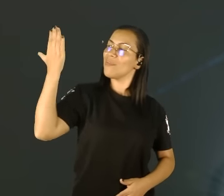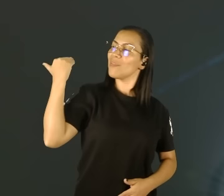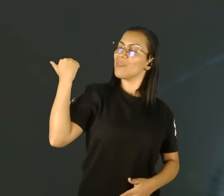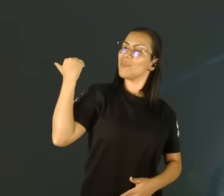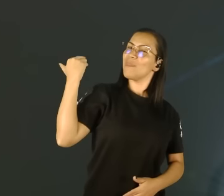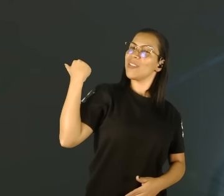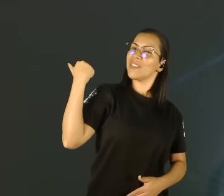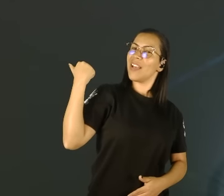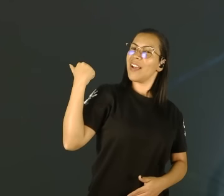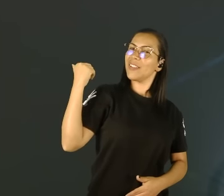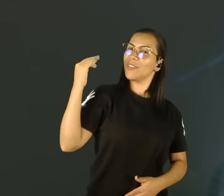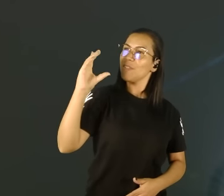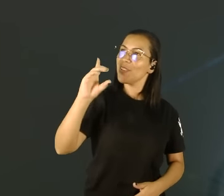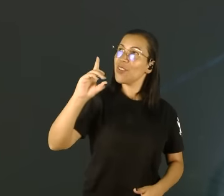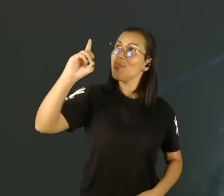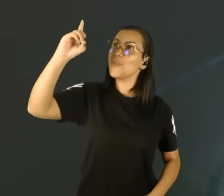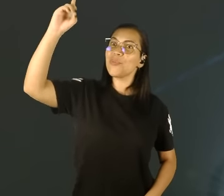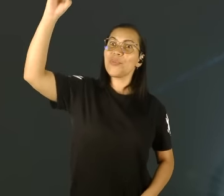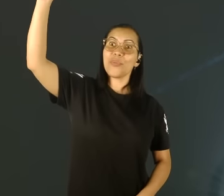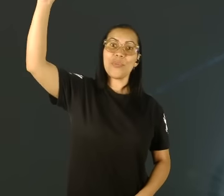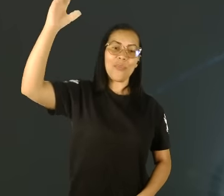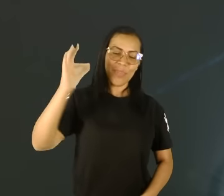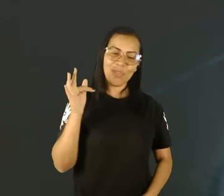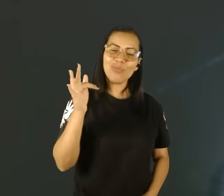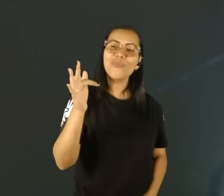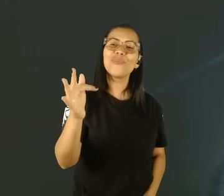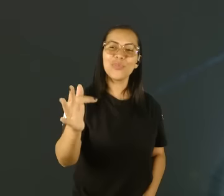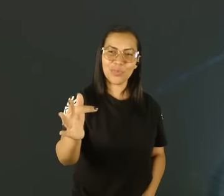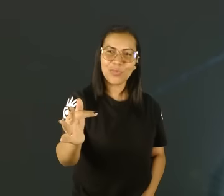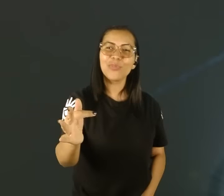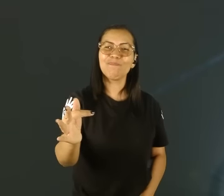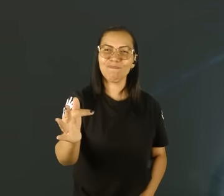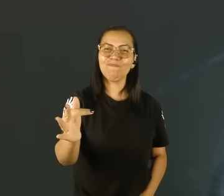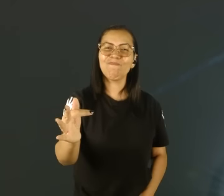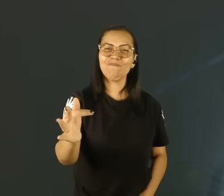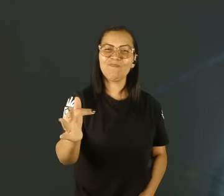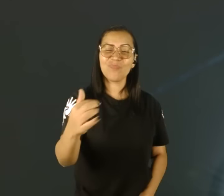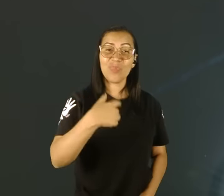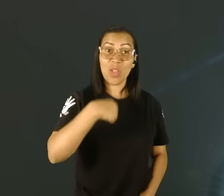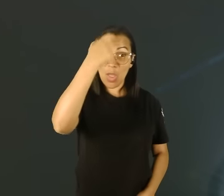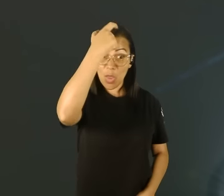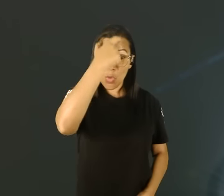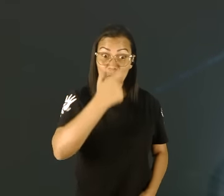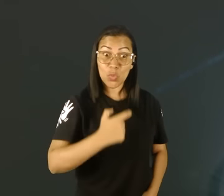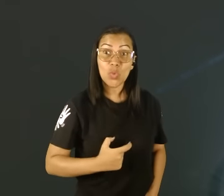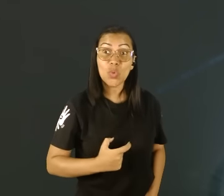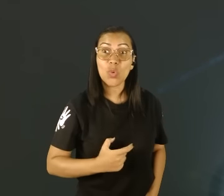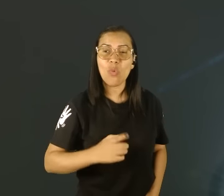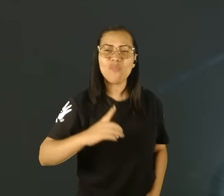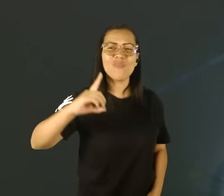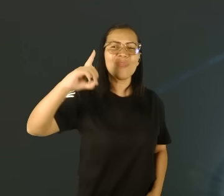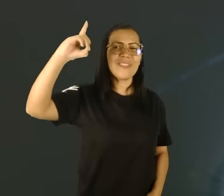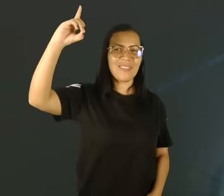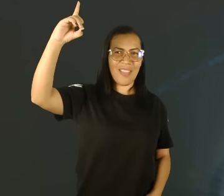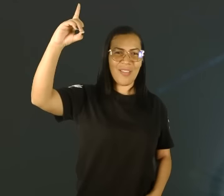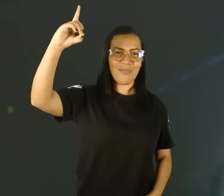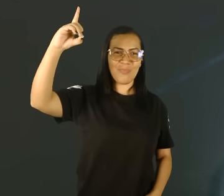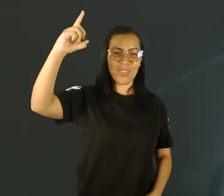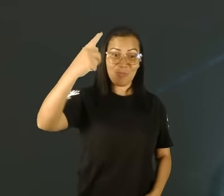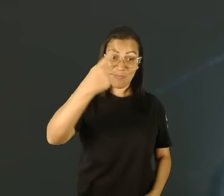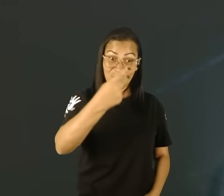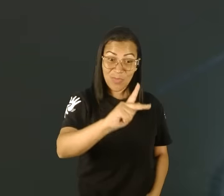quem está falando com você não é qualquer um. Eu sou o Deus do teu avô, eu sou o Deus do teu pai,